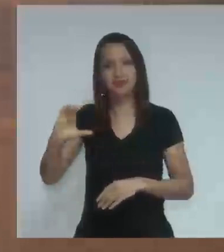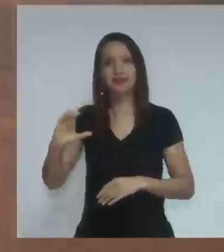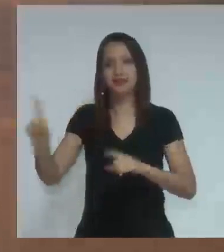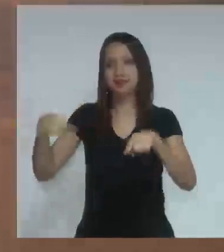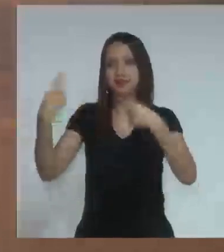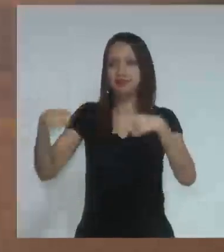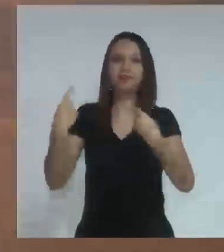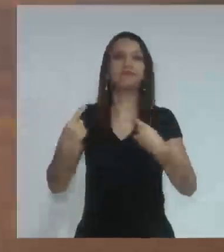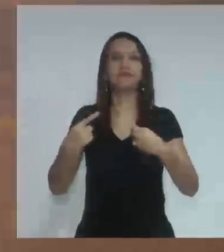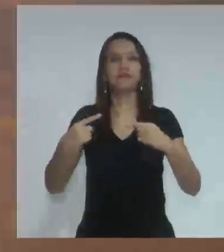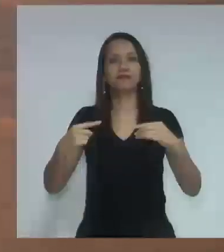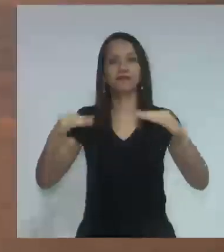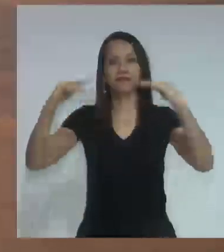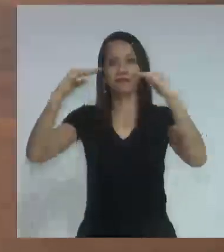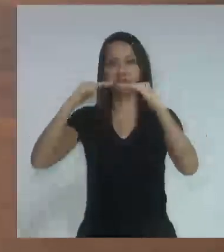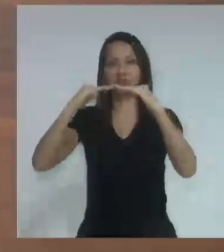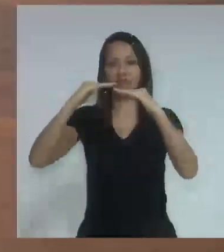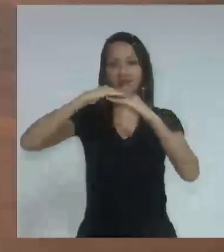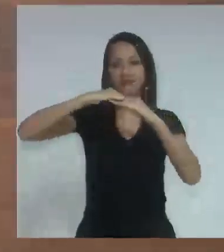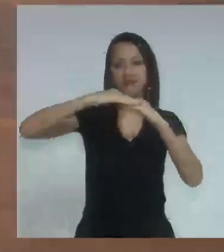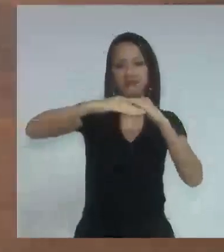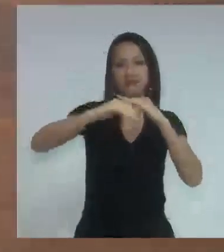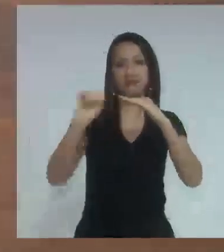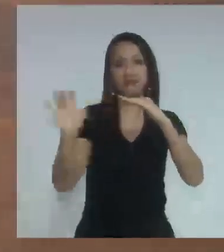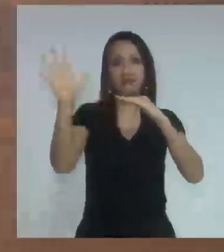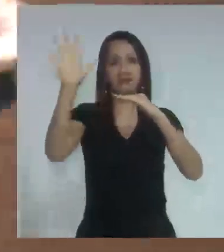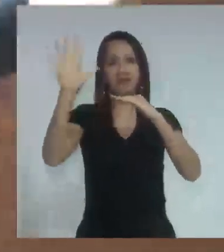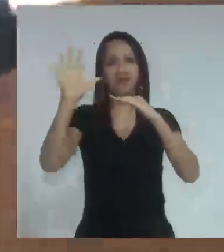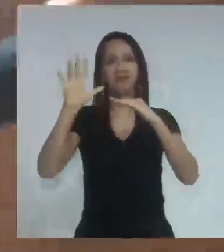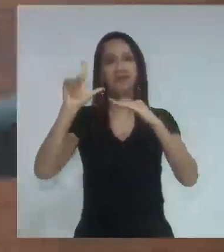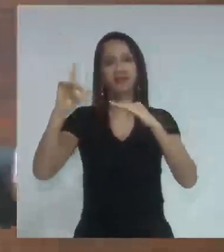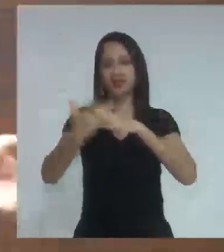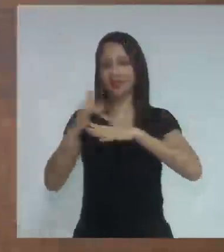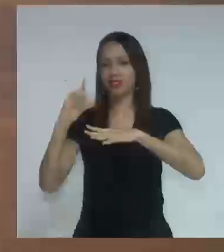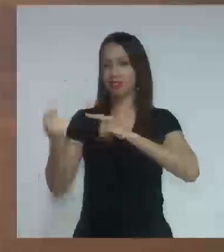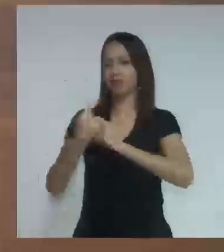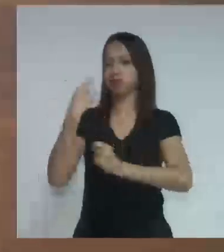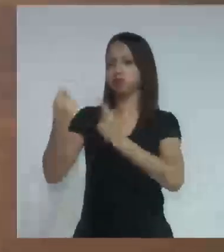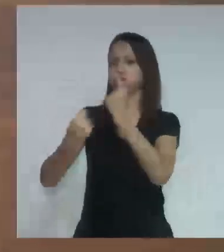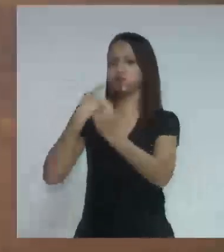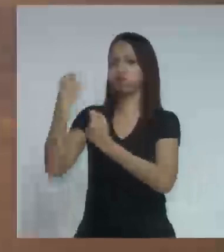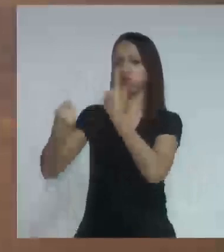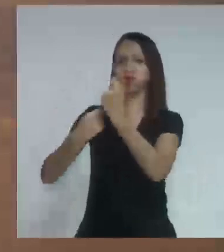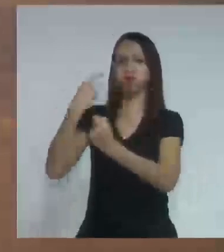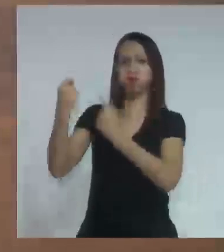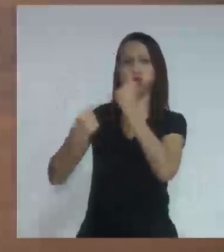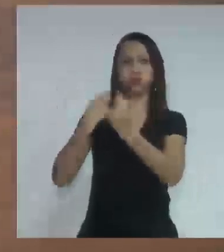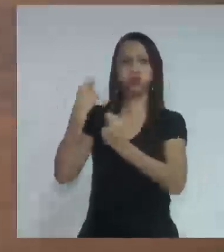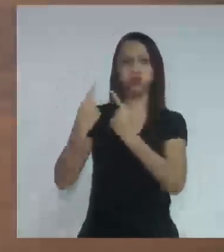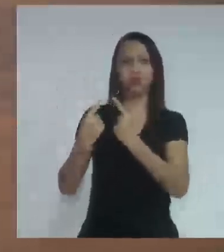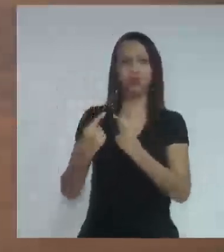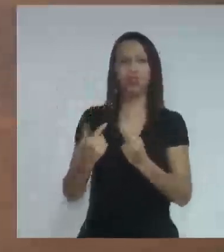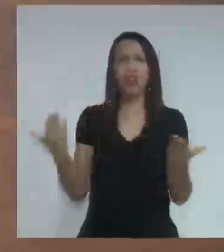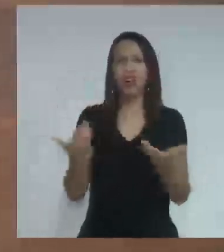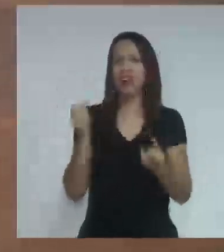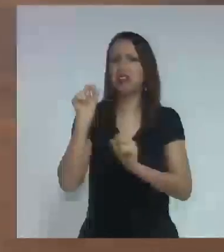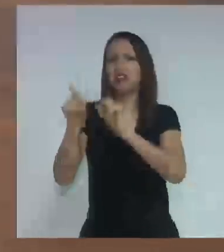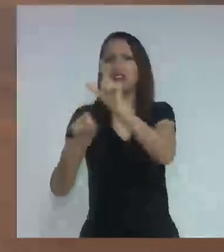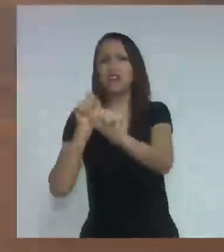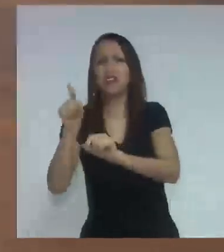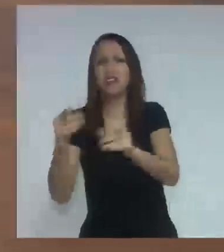atacado muito nas redes sociais. Aí depois fala, mas me atacaram, né? Quando é com ele. Me